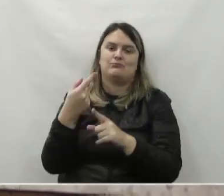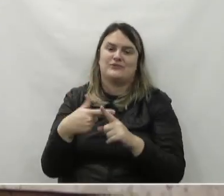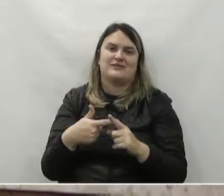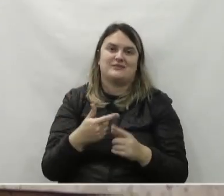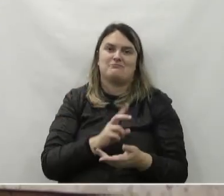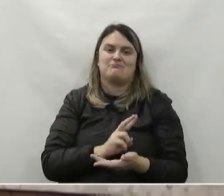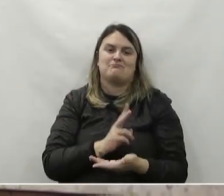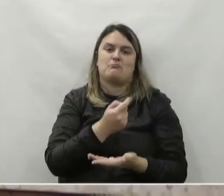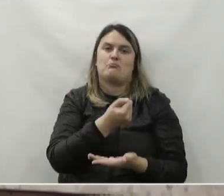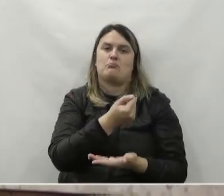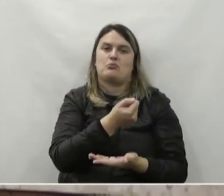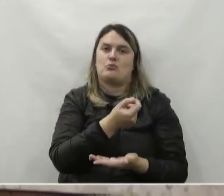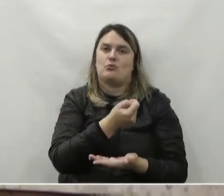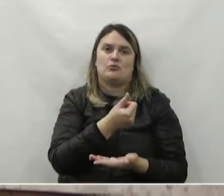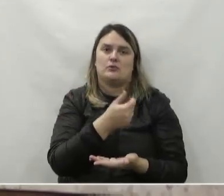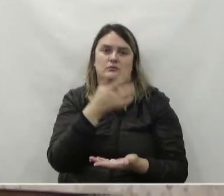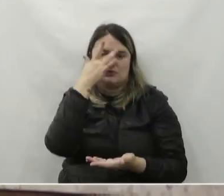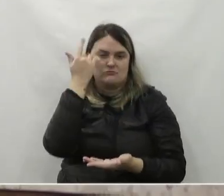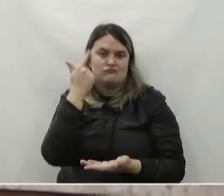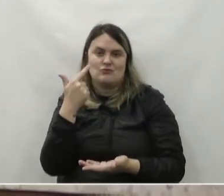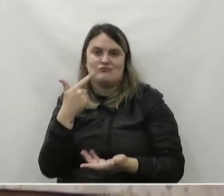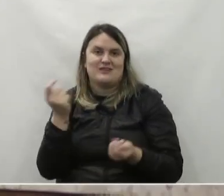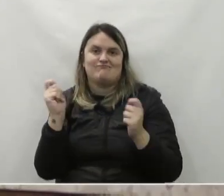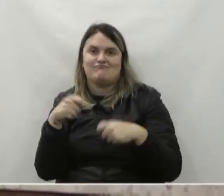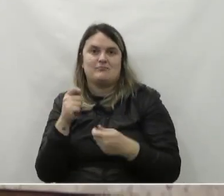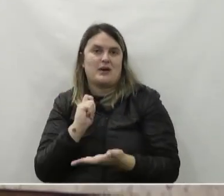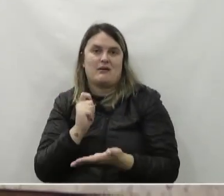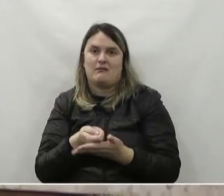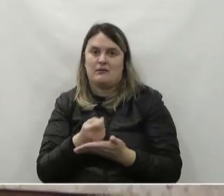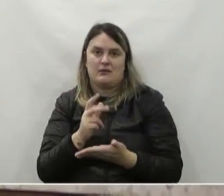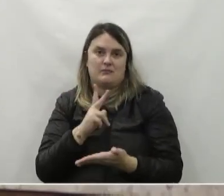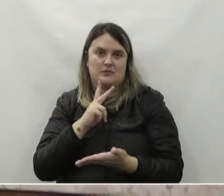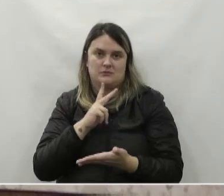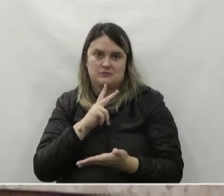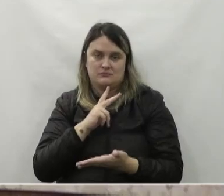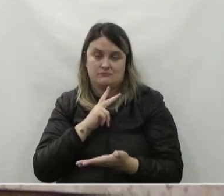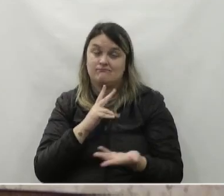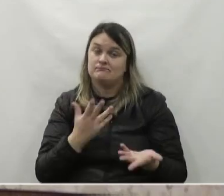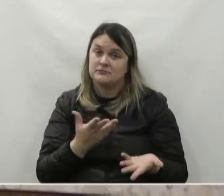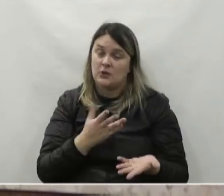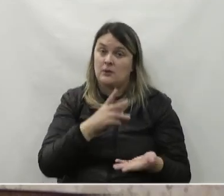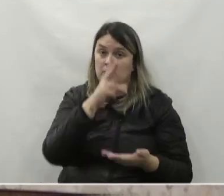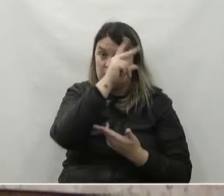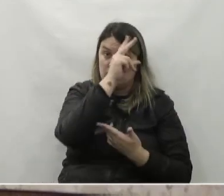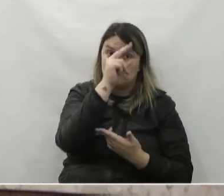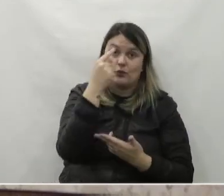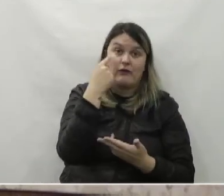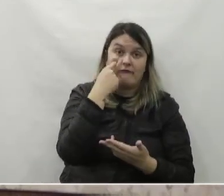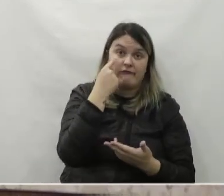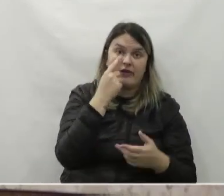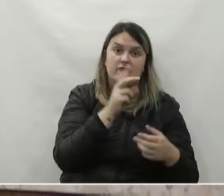teria, justamente porque vai acabar tendo um custo para eles. Então, que seja reavaliado aí pelo